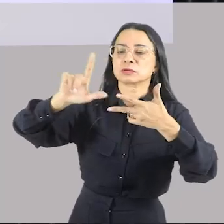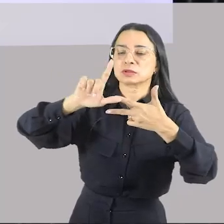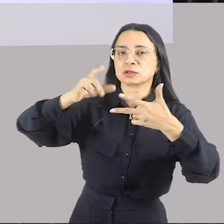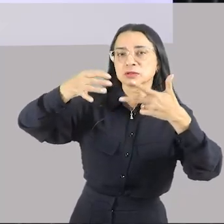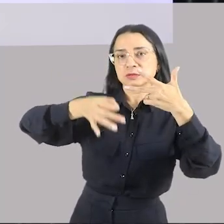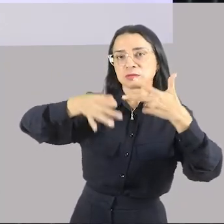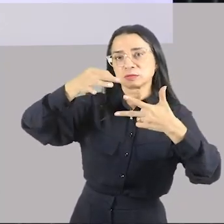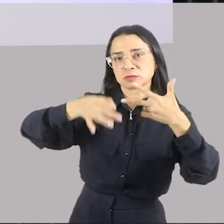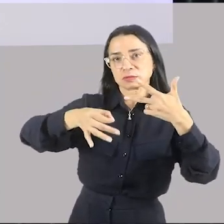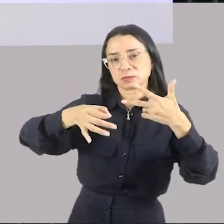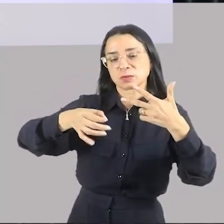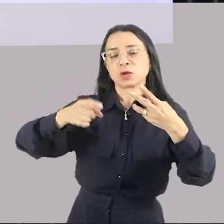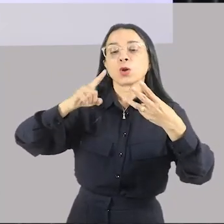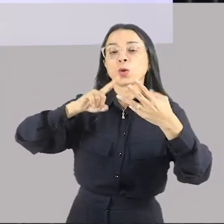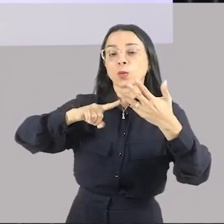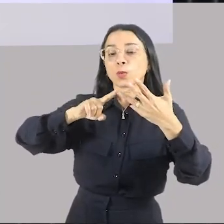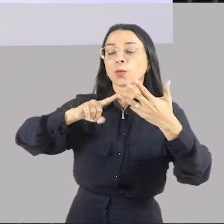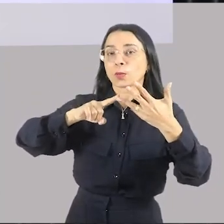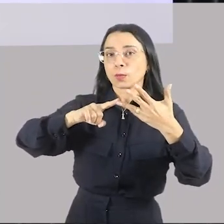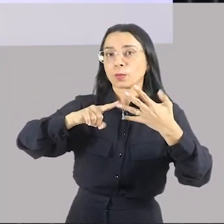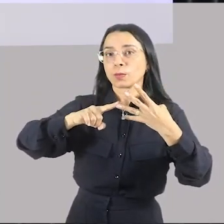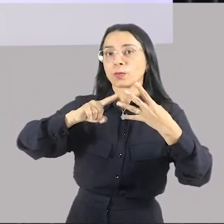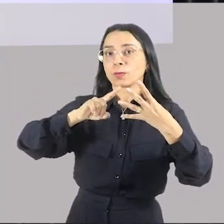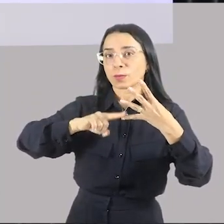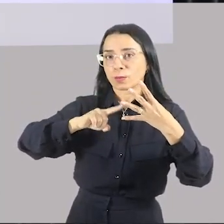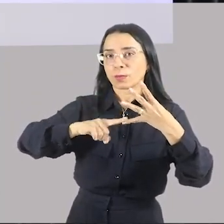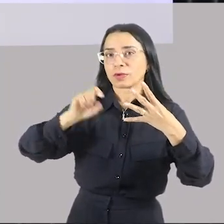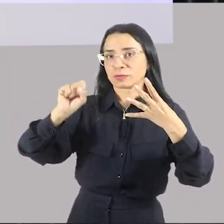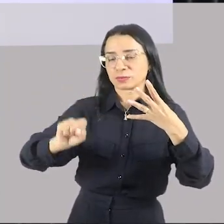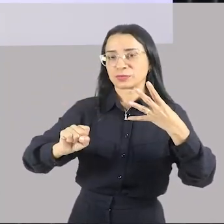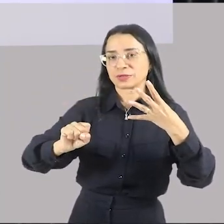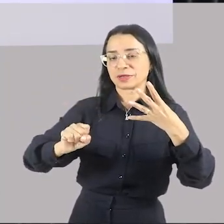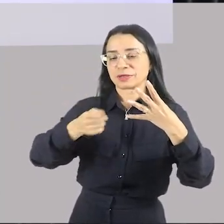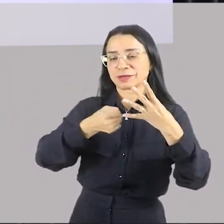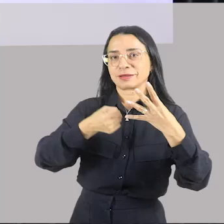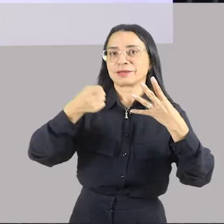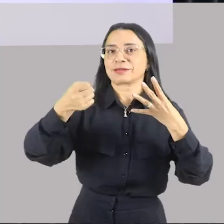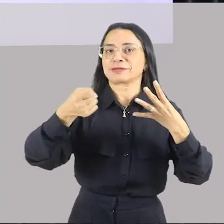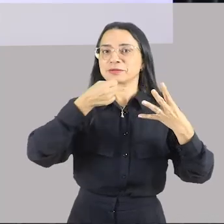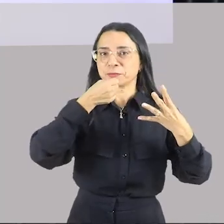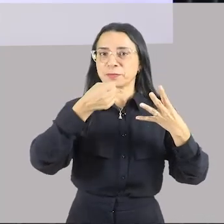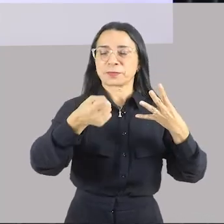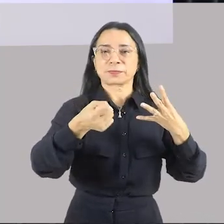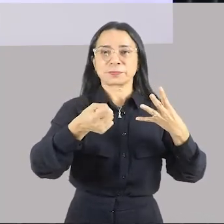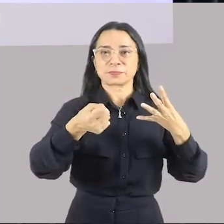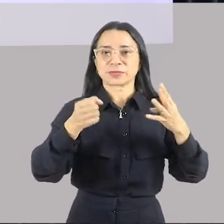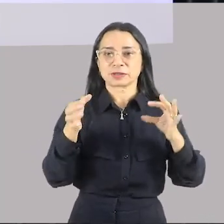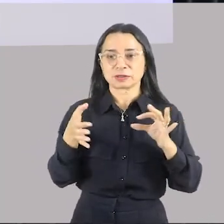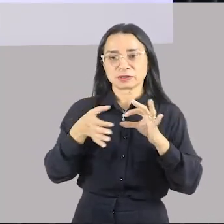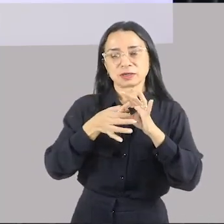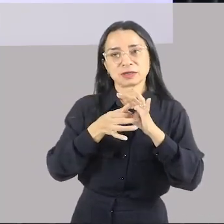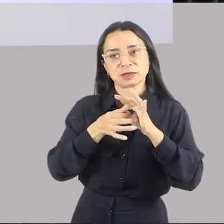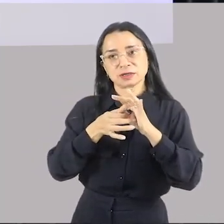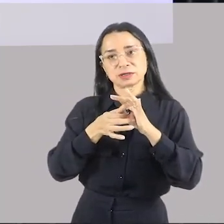Tocqueville, o poder da imprensa, que ele vai chamar de quarto poder, que é exatamente essa ligação mais direta do governo, da